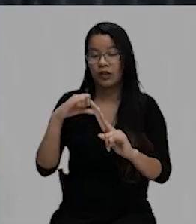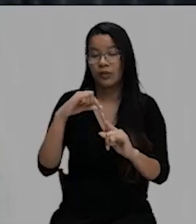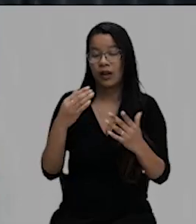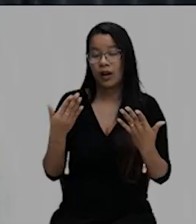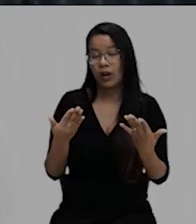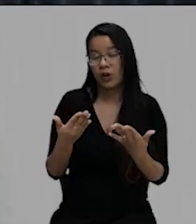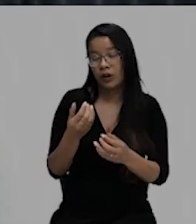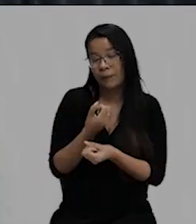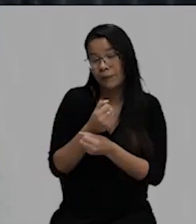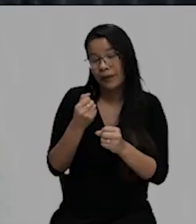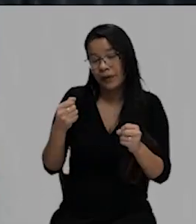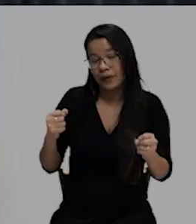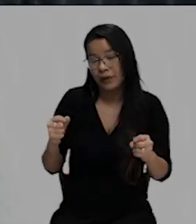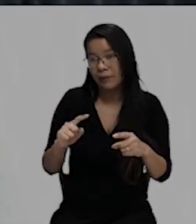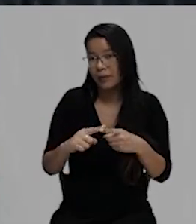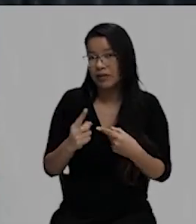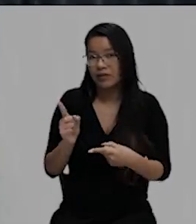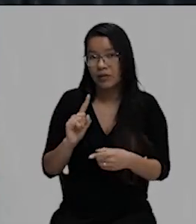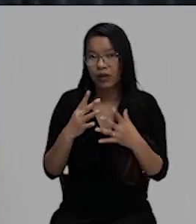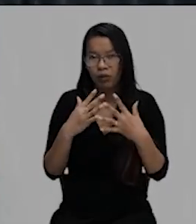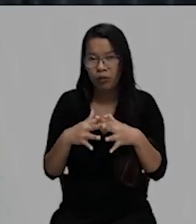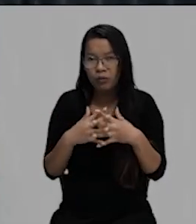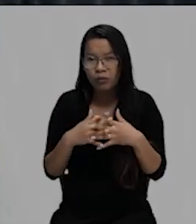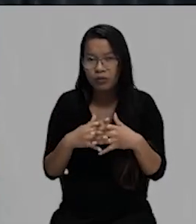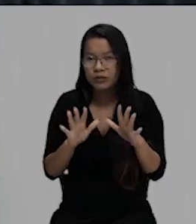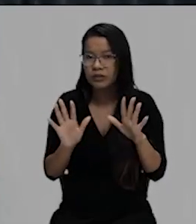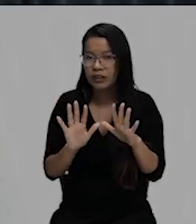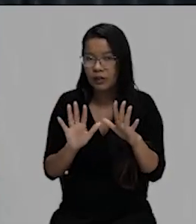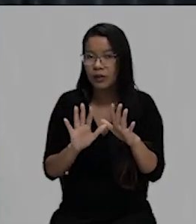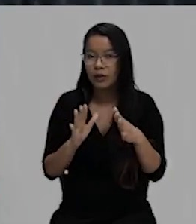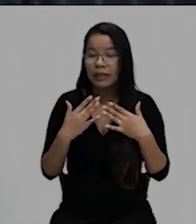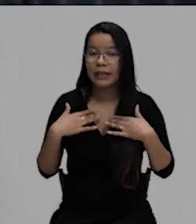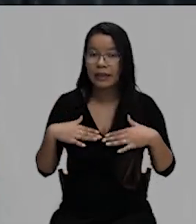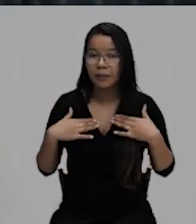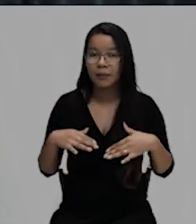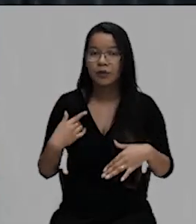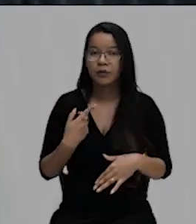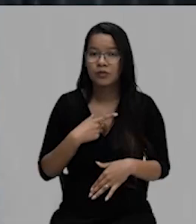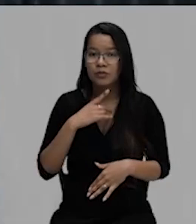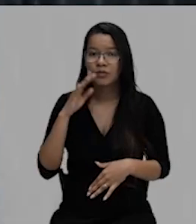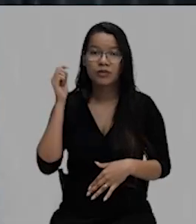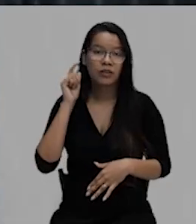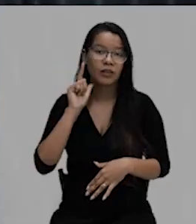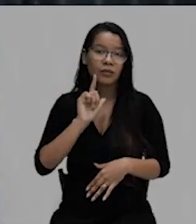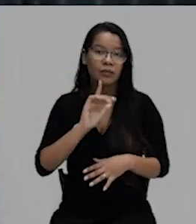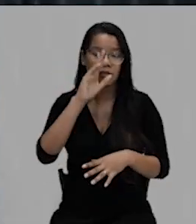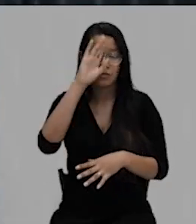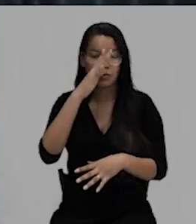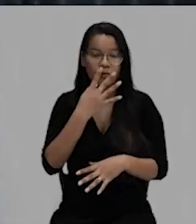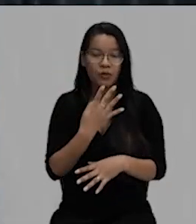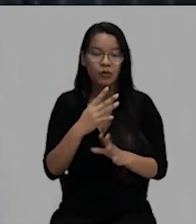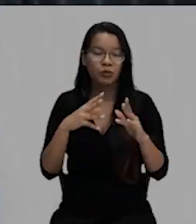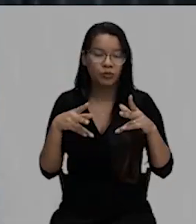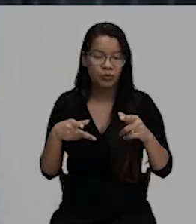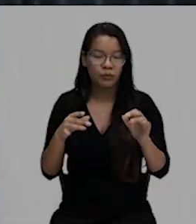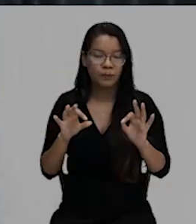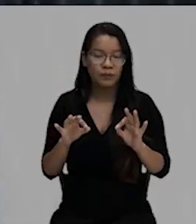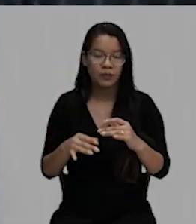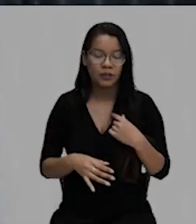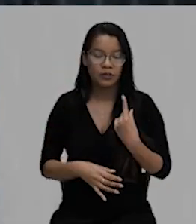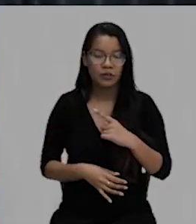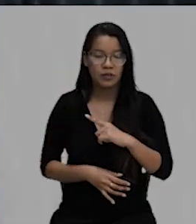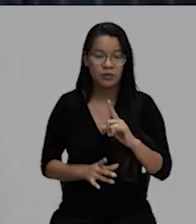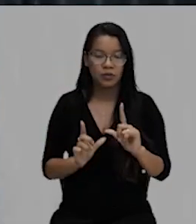né? Mas nada muito complicado, não se preocupe que a gente vai sim conseguir resolver tudo certinho. Na letra B nós temos